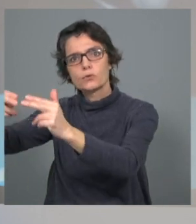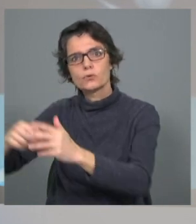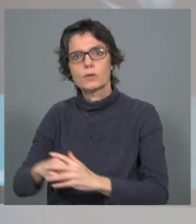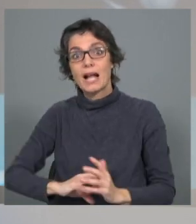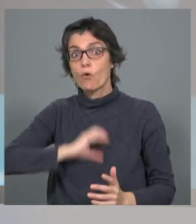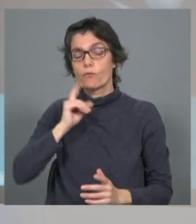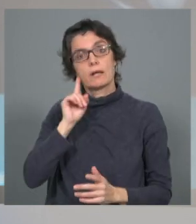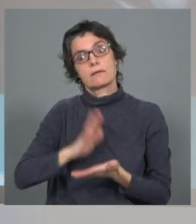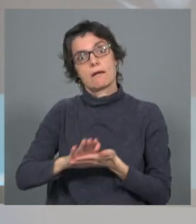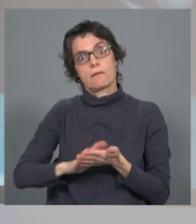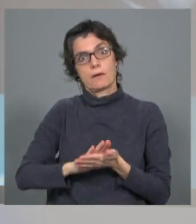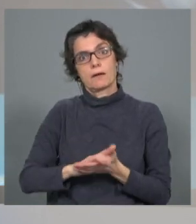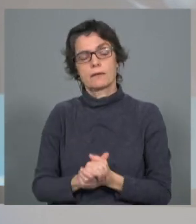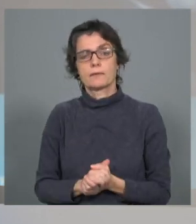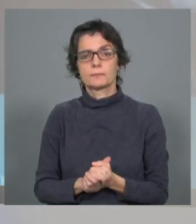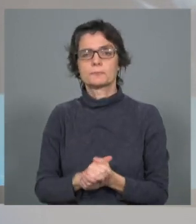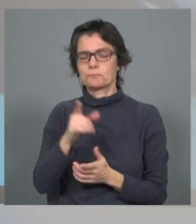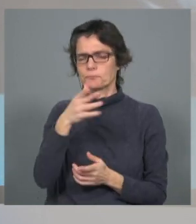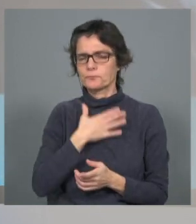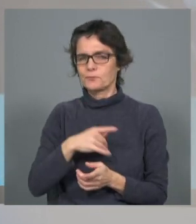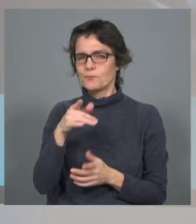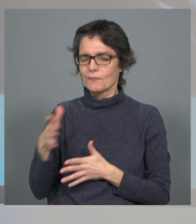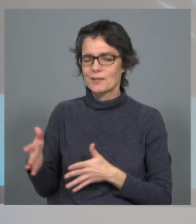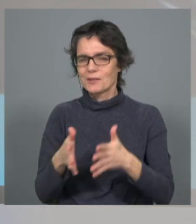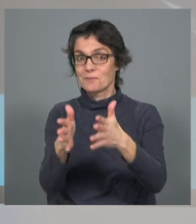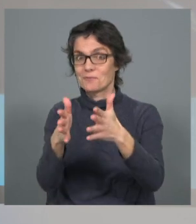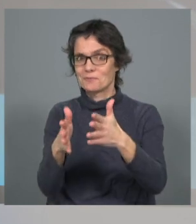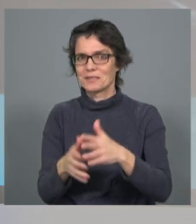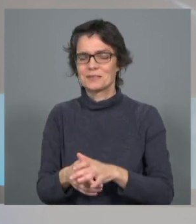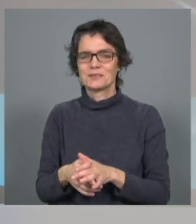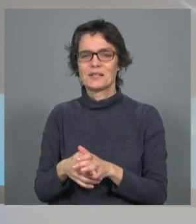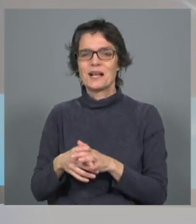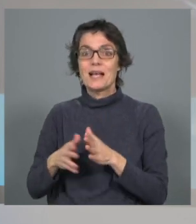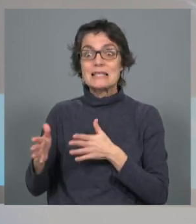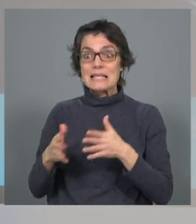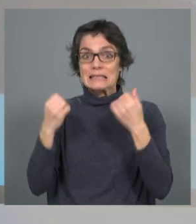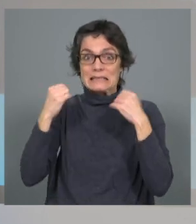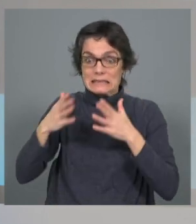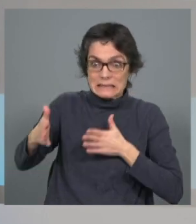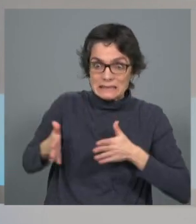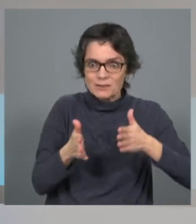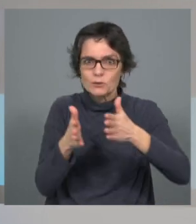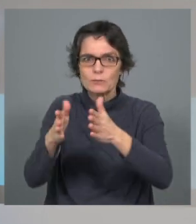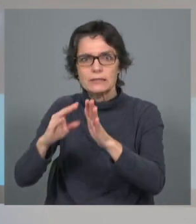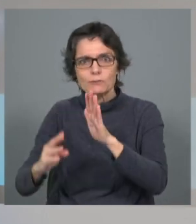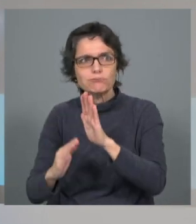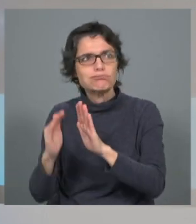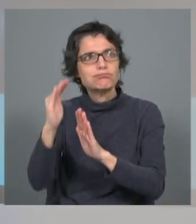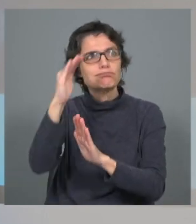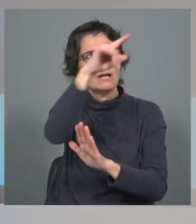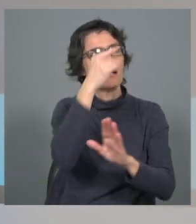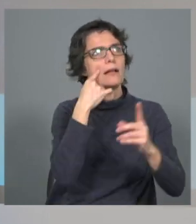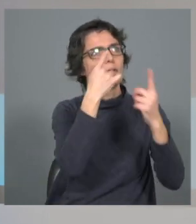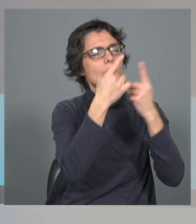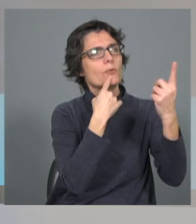tantas caminhadas, essa imagem da caminhada, esse exercício, desde logo é sugestivo para a transformação, a